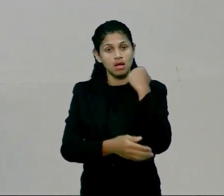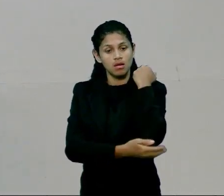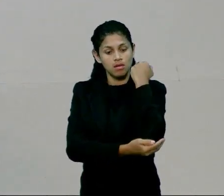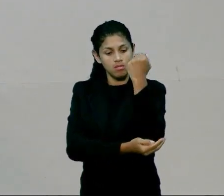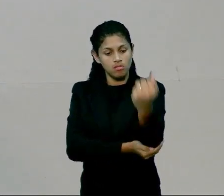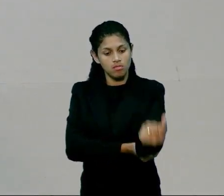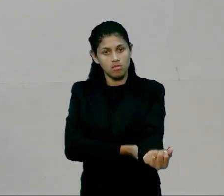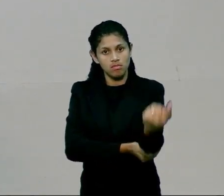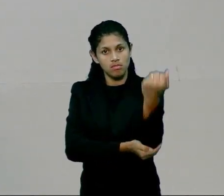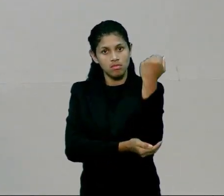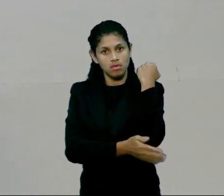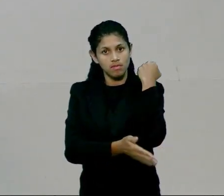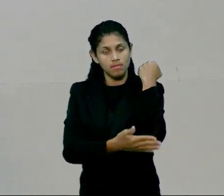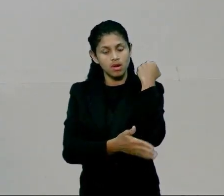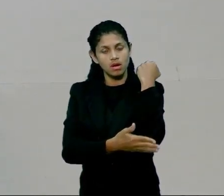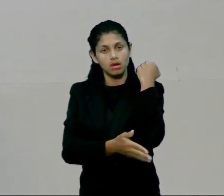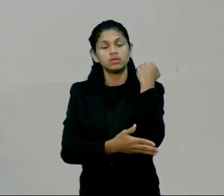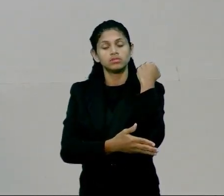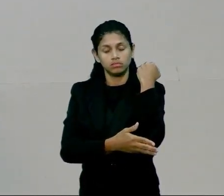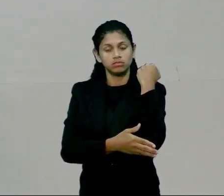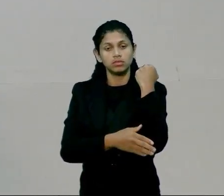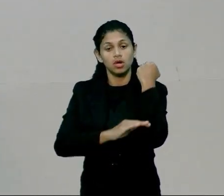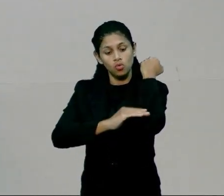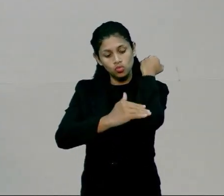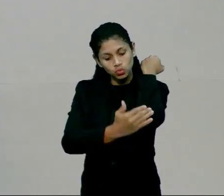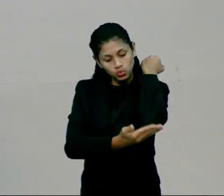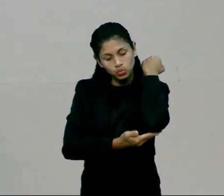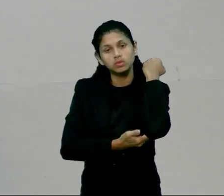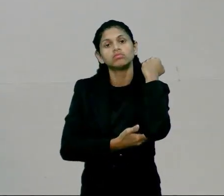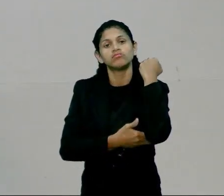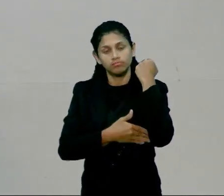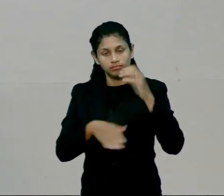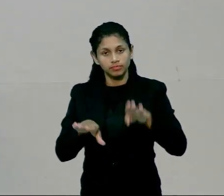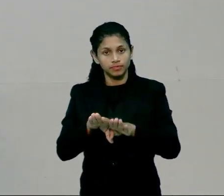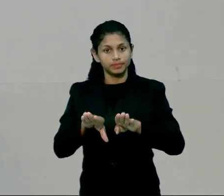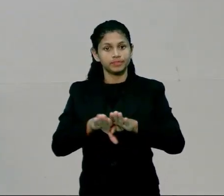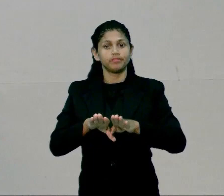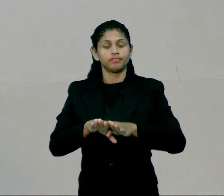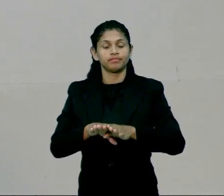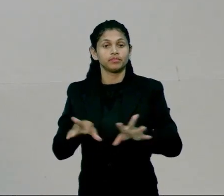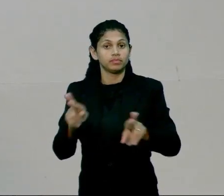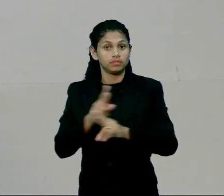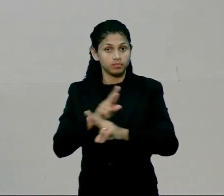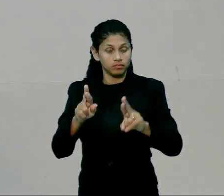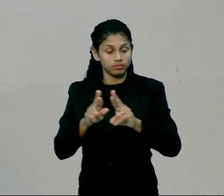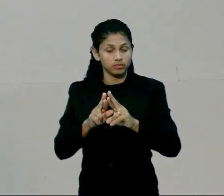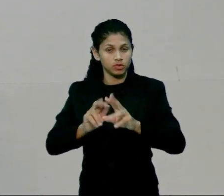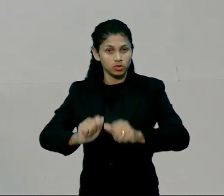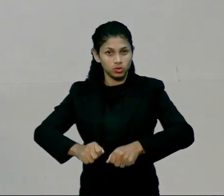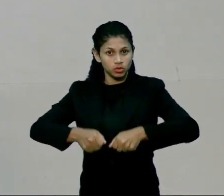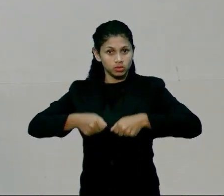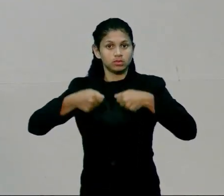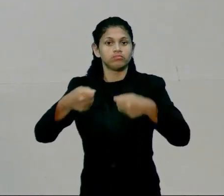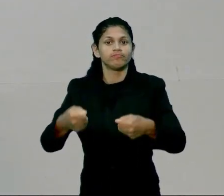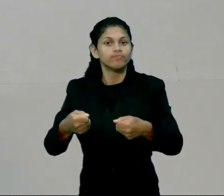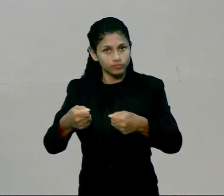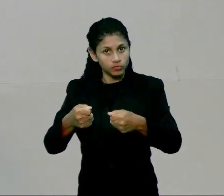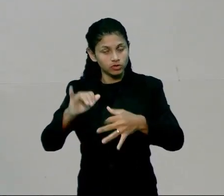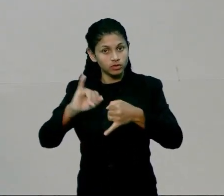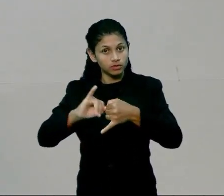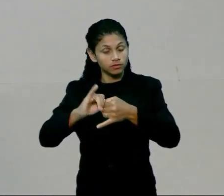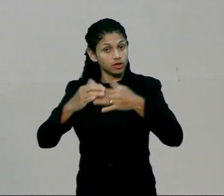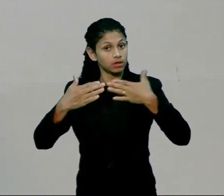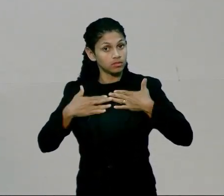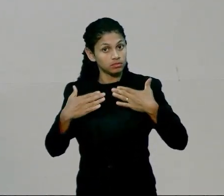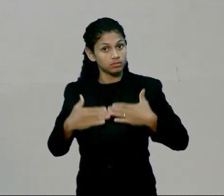esse direcionamento para o funcionamento do corpo relacionado a esse esforço que é gerado no corpo. Vale destacar que